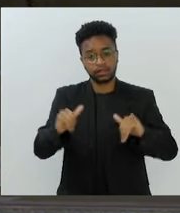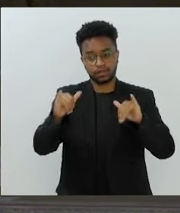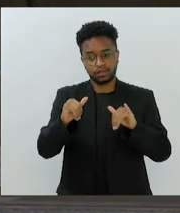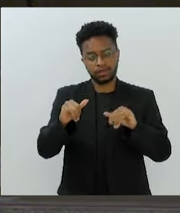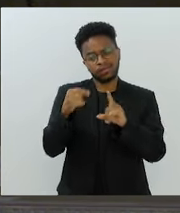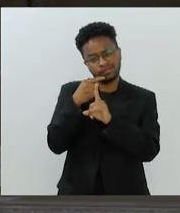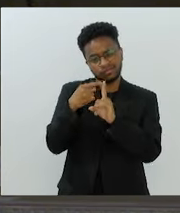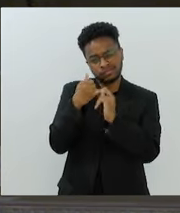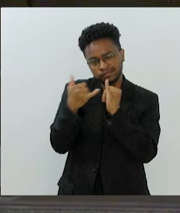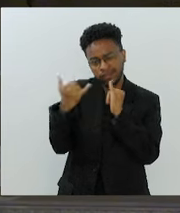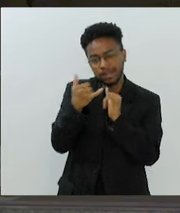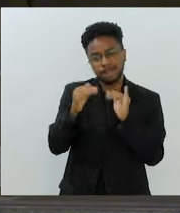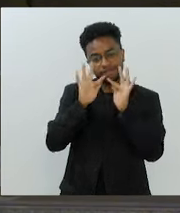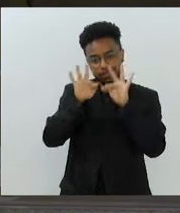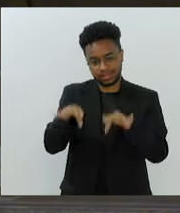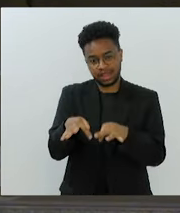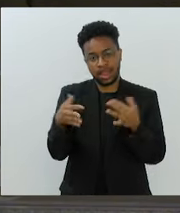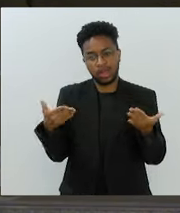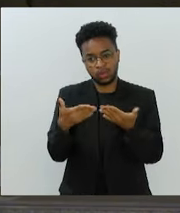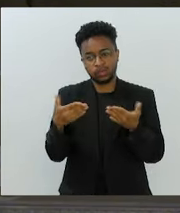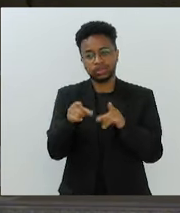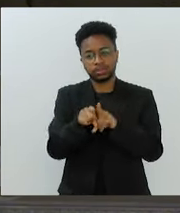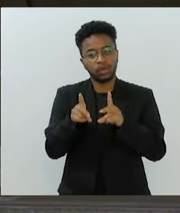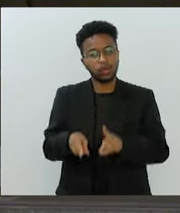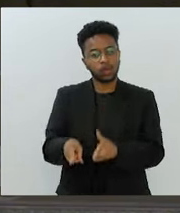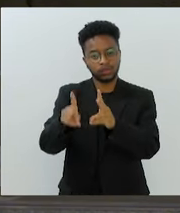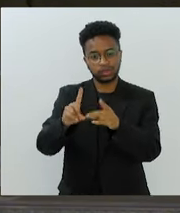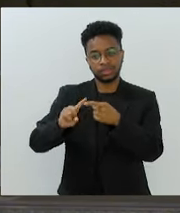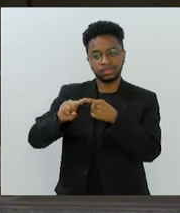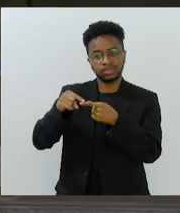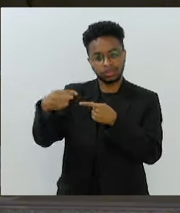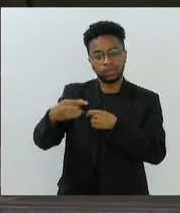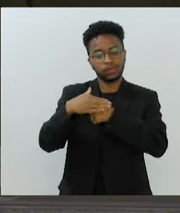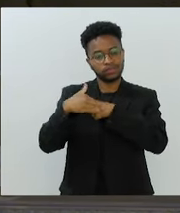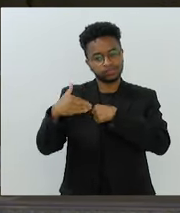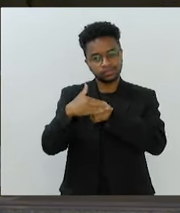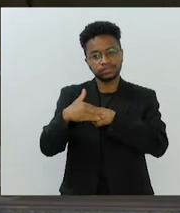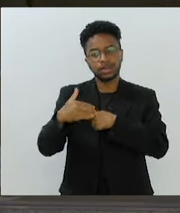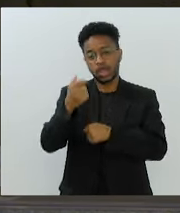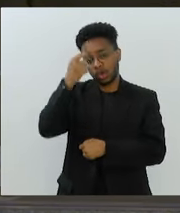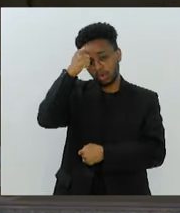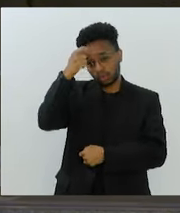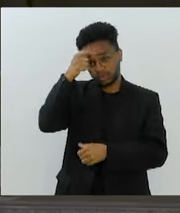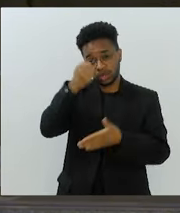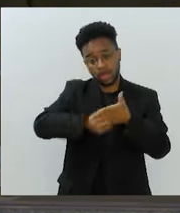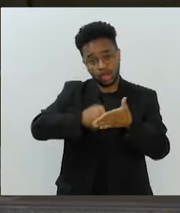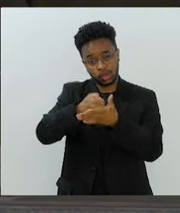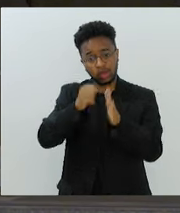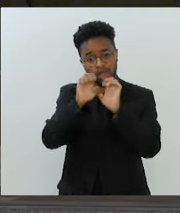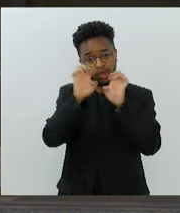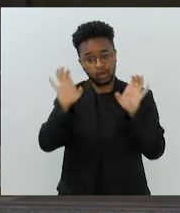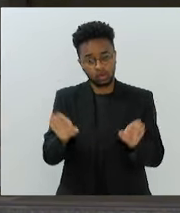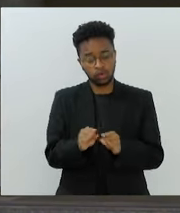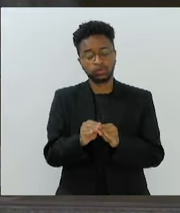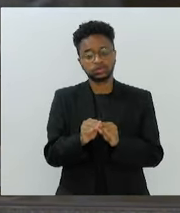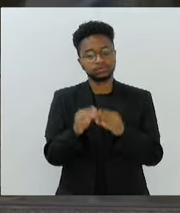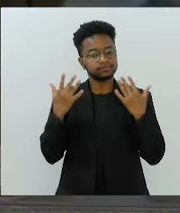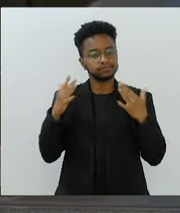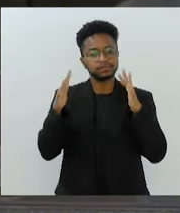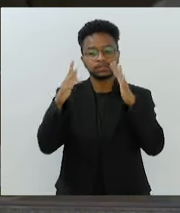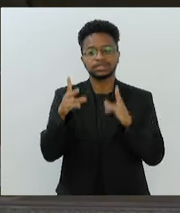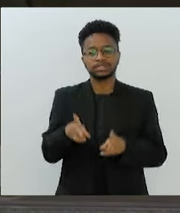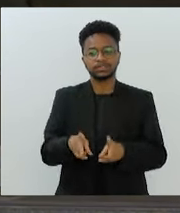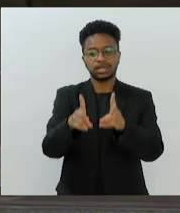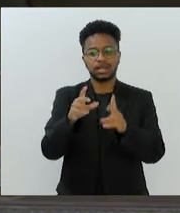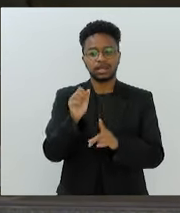parcialmente encerrada a sessão e continua o afeto, a consciência, a luta ecológica. Viva sempre